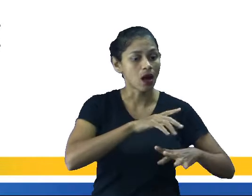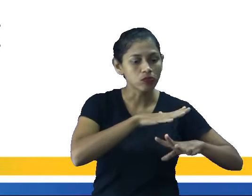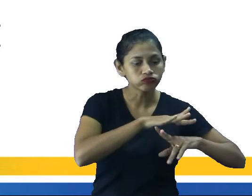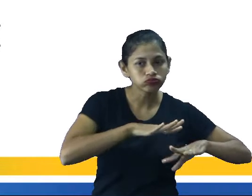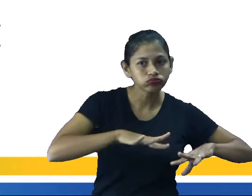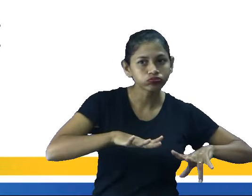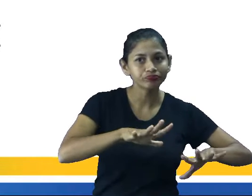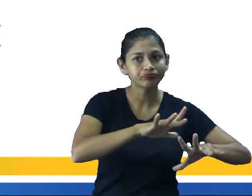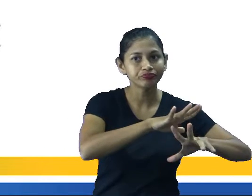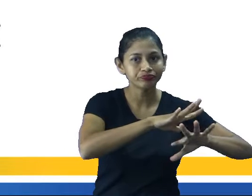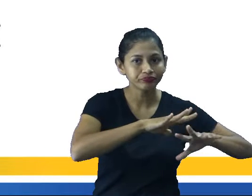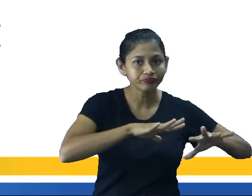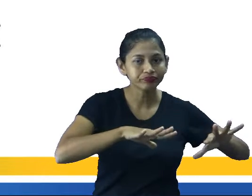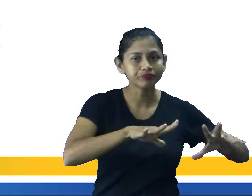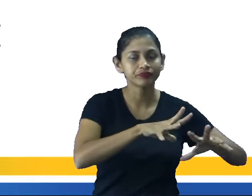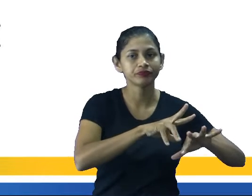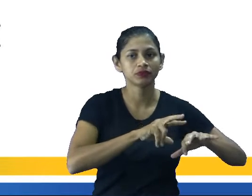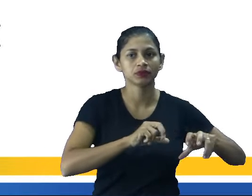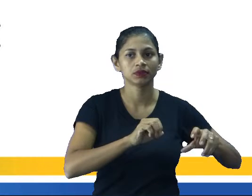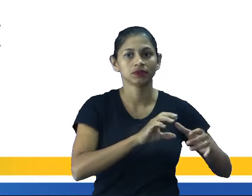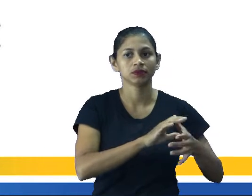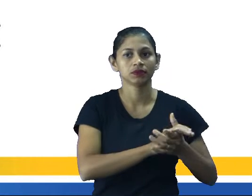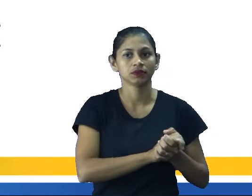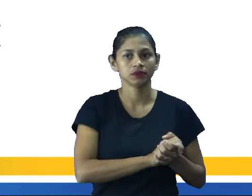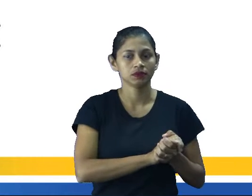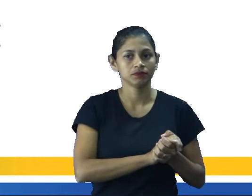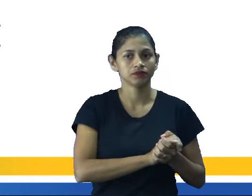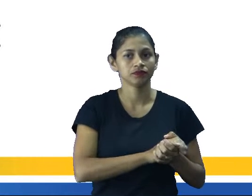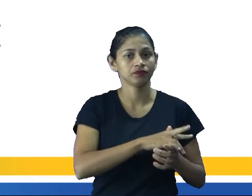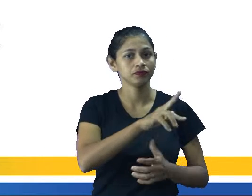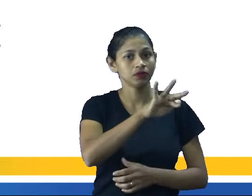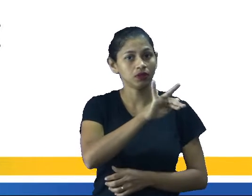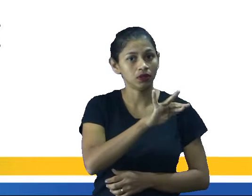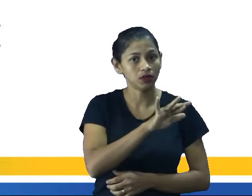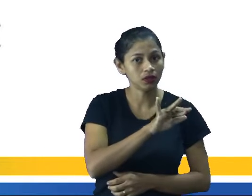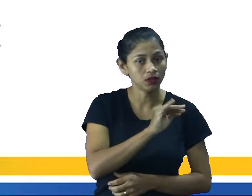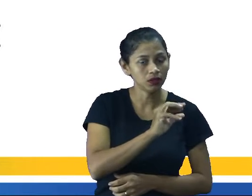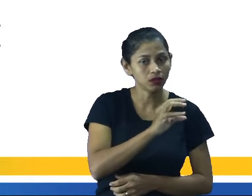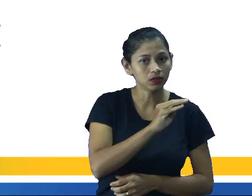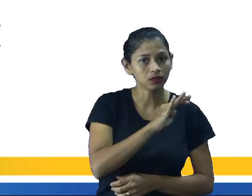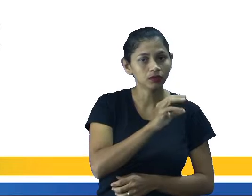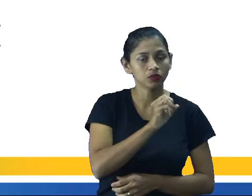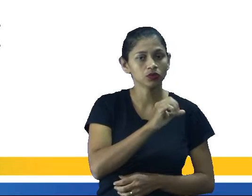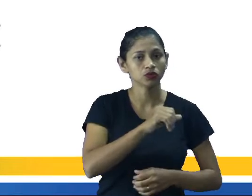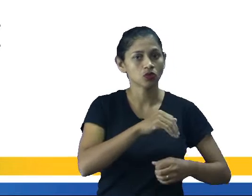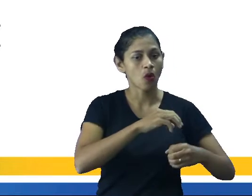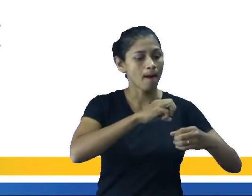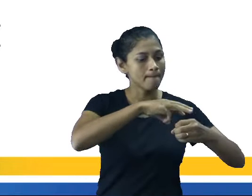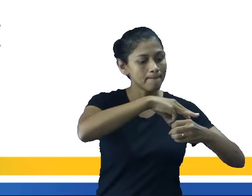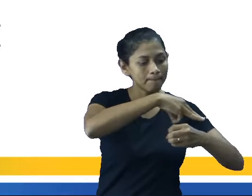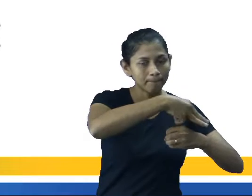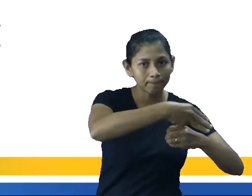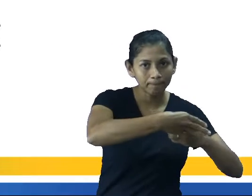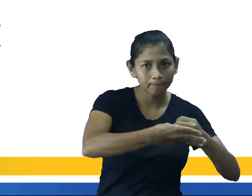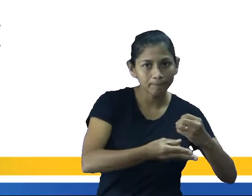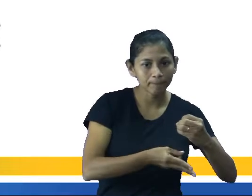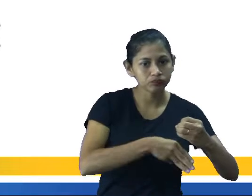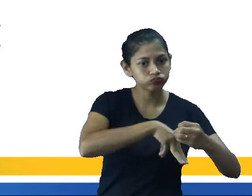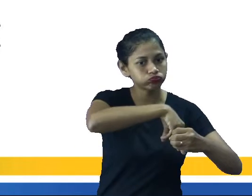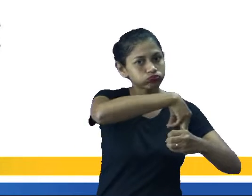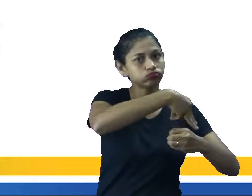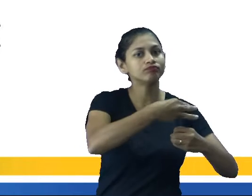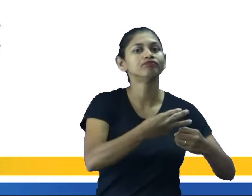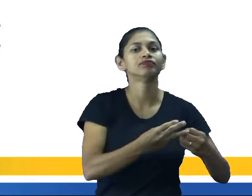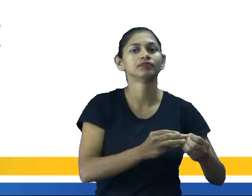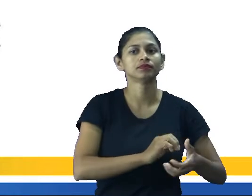aí espalhado pelo citoplasma, né? Além de ribossomos, né? Além de parede celular também, que também pode existir.